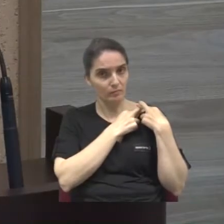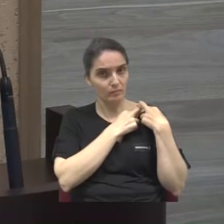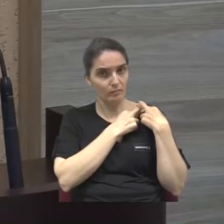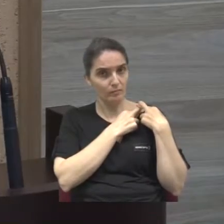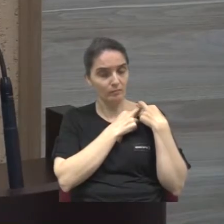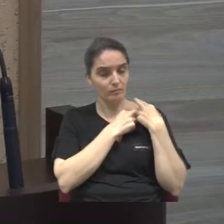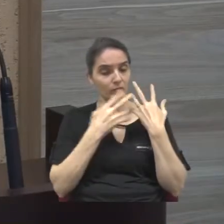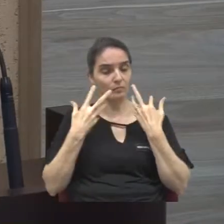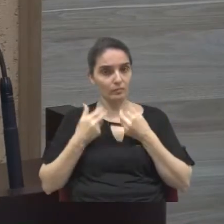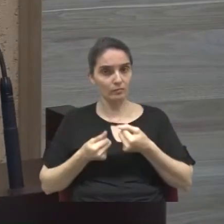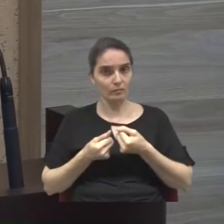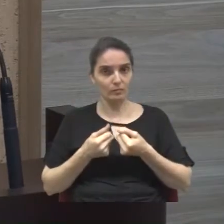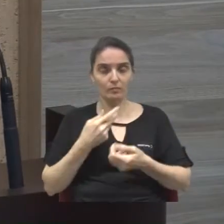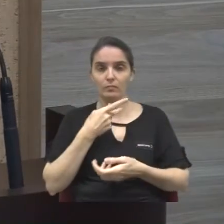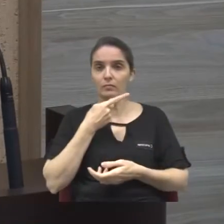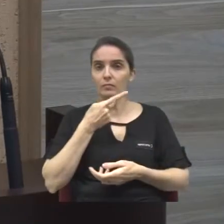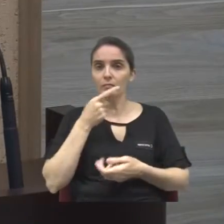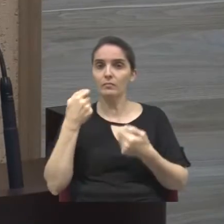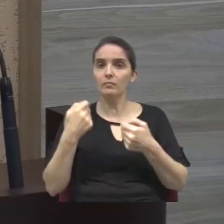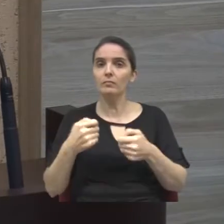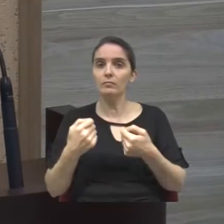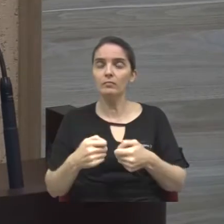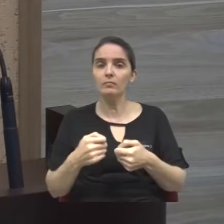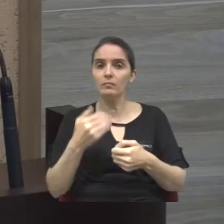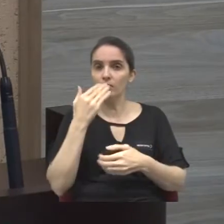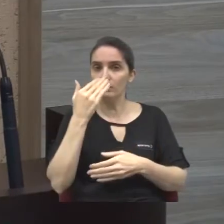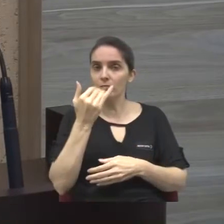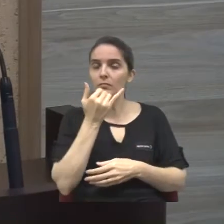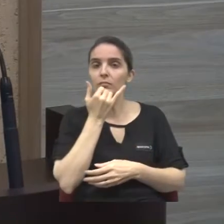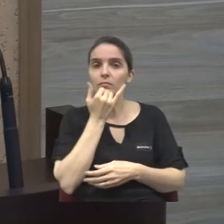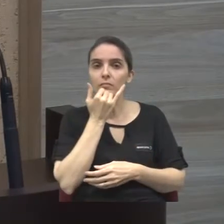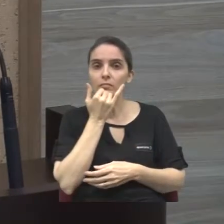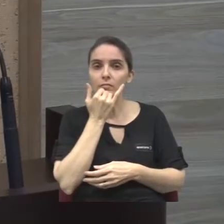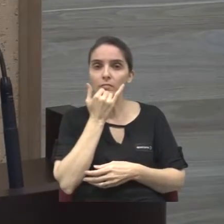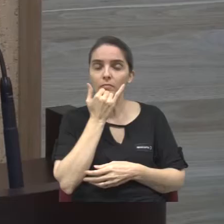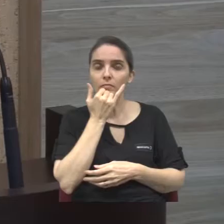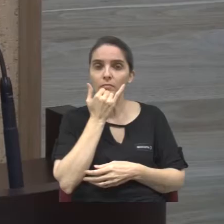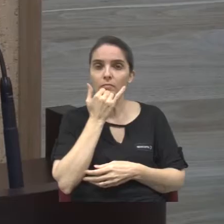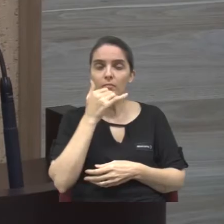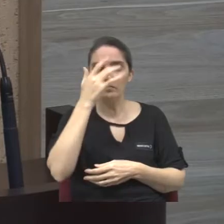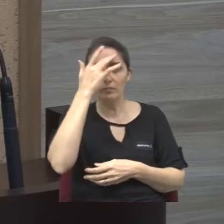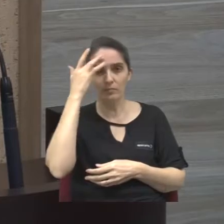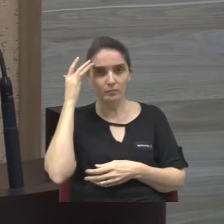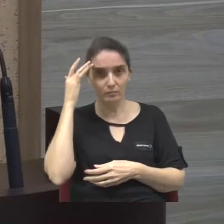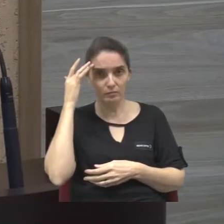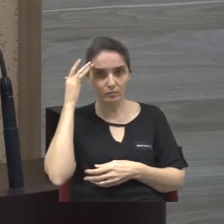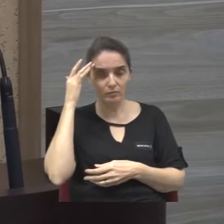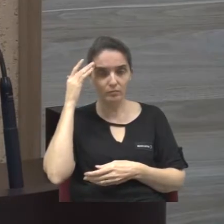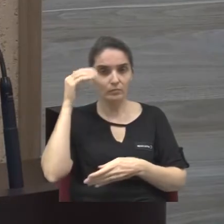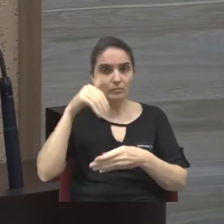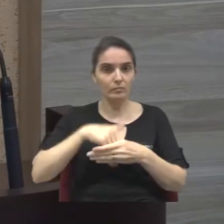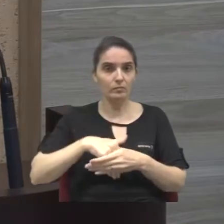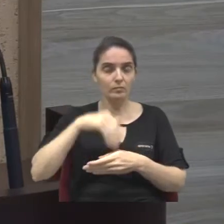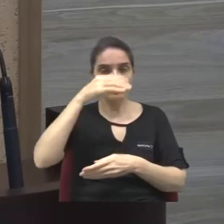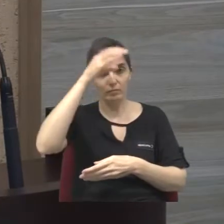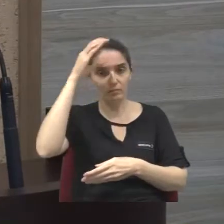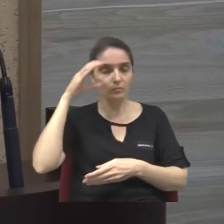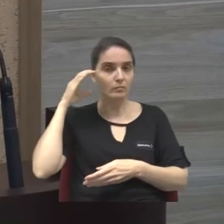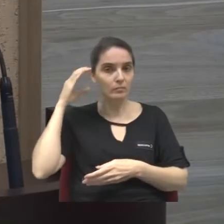que precisaria pedir desculpas públicas aos meus eleitores e àqueles que confiaram em mim. Porque